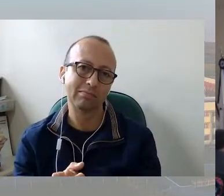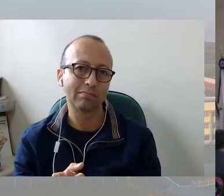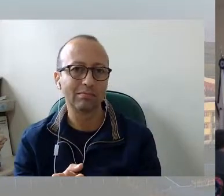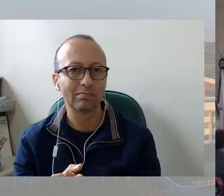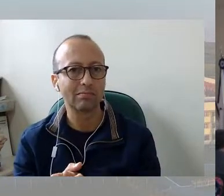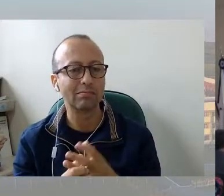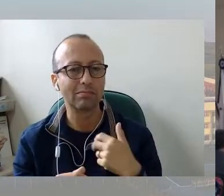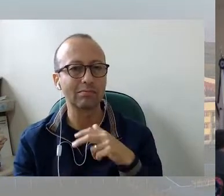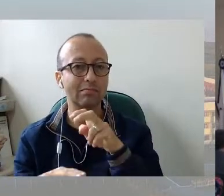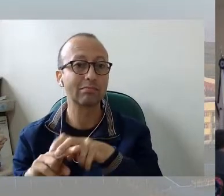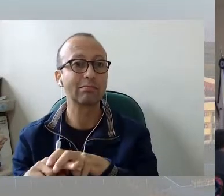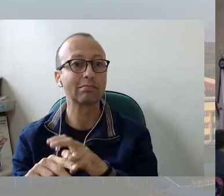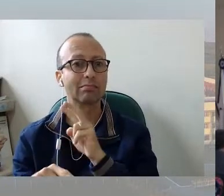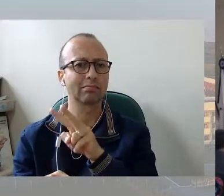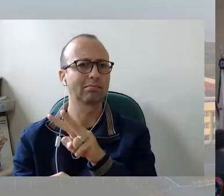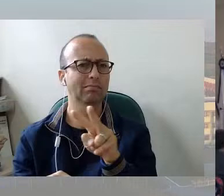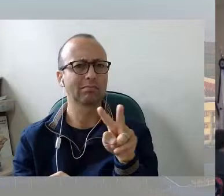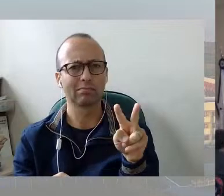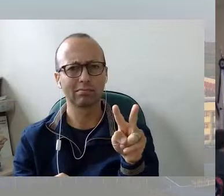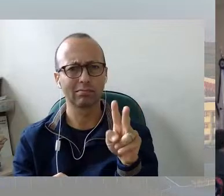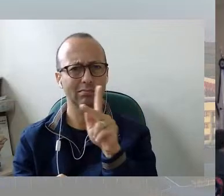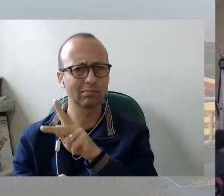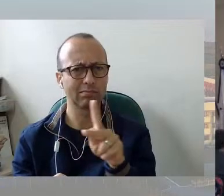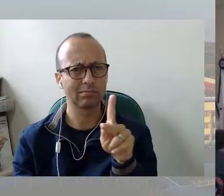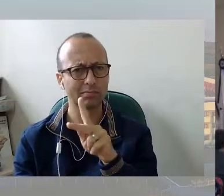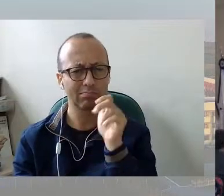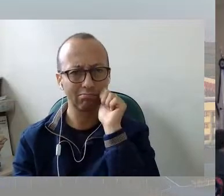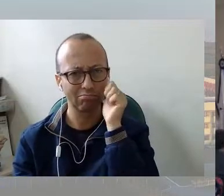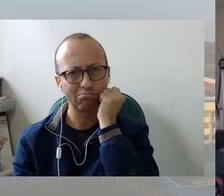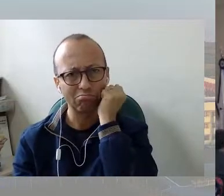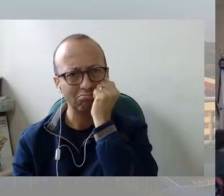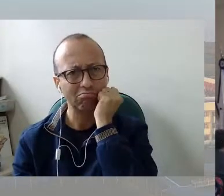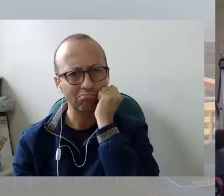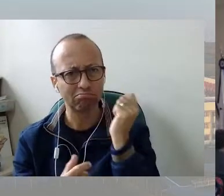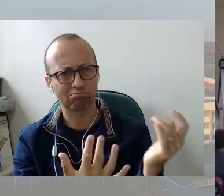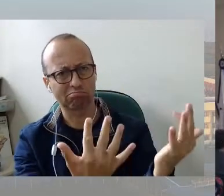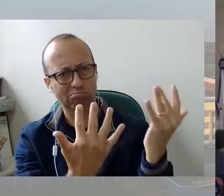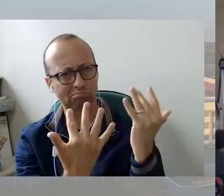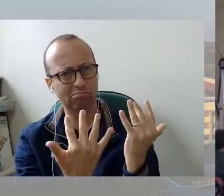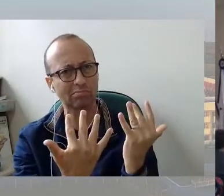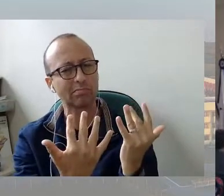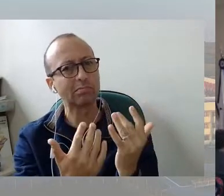ali, e aquele monte de professoras negras, as que